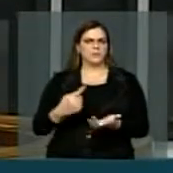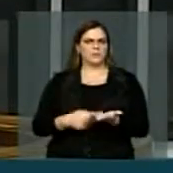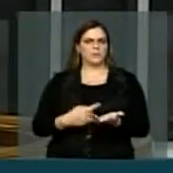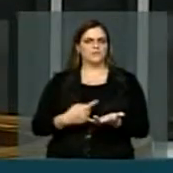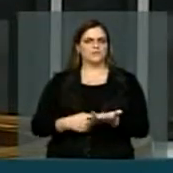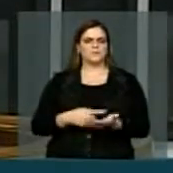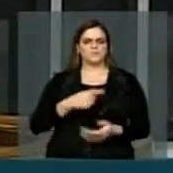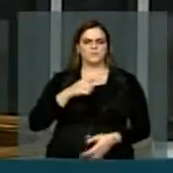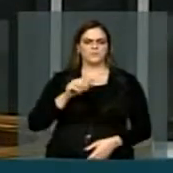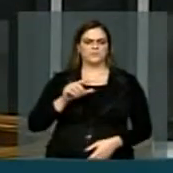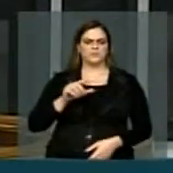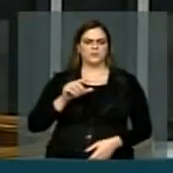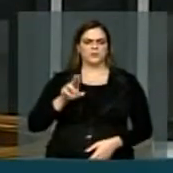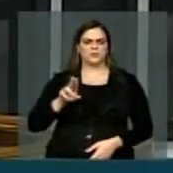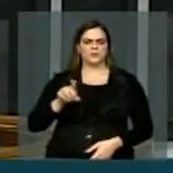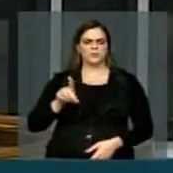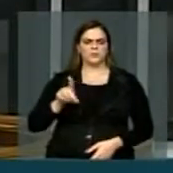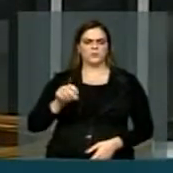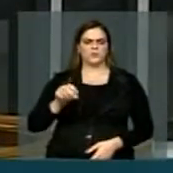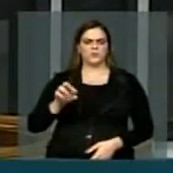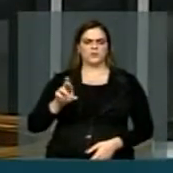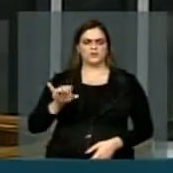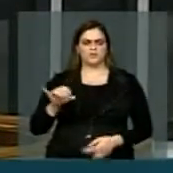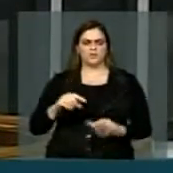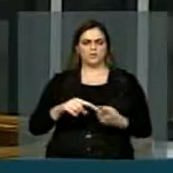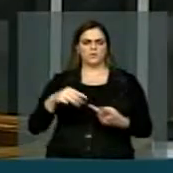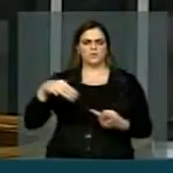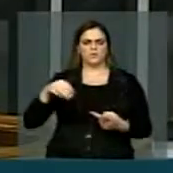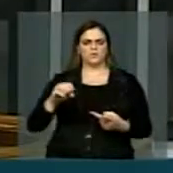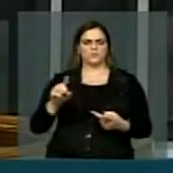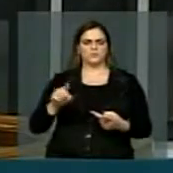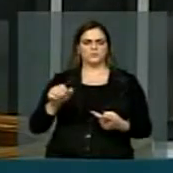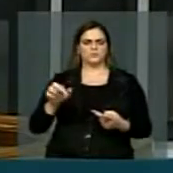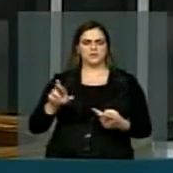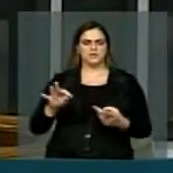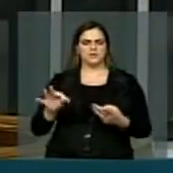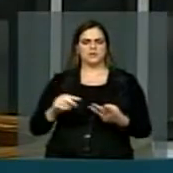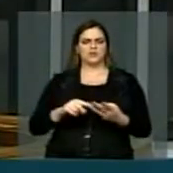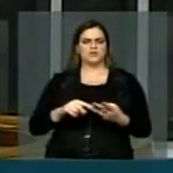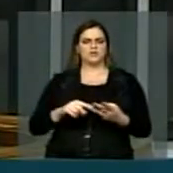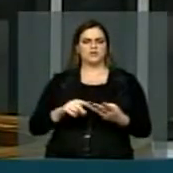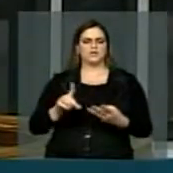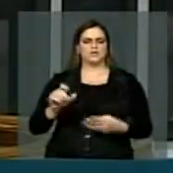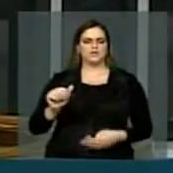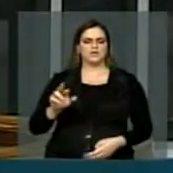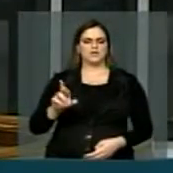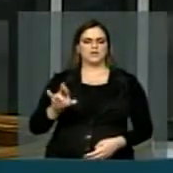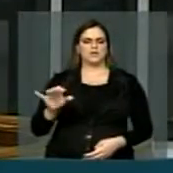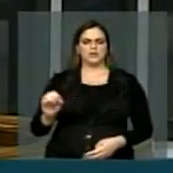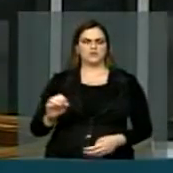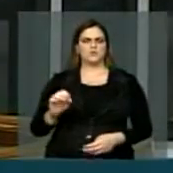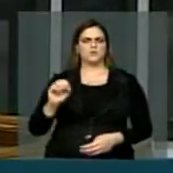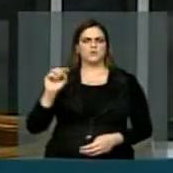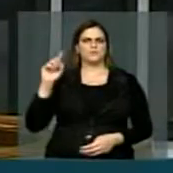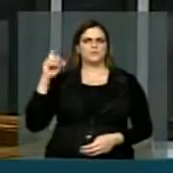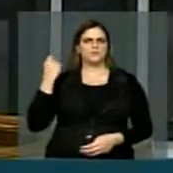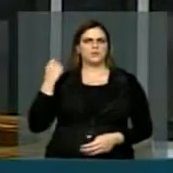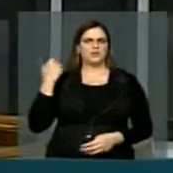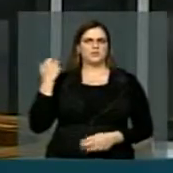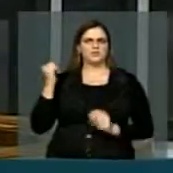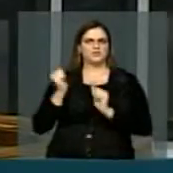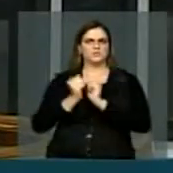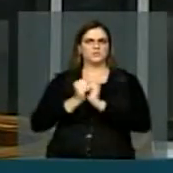doutor Elvésio, o Dorico, o Mozart, em nome deles, o Dário, que esteve conosco lá